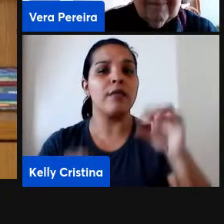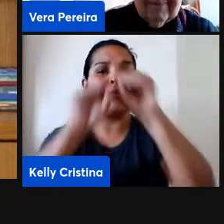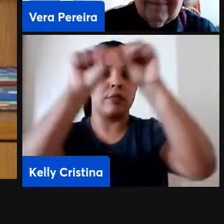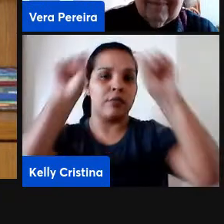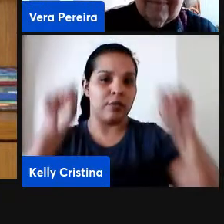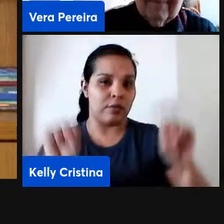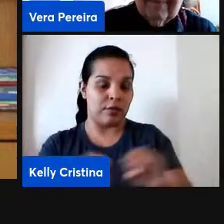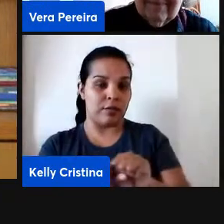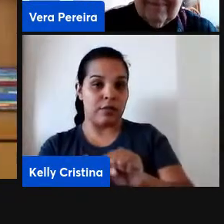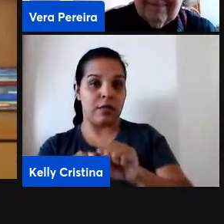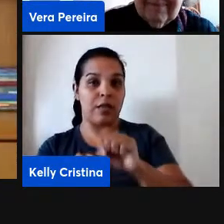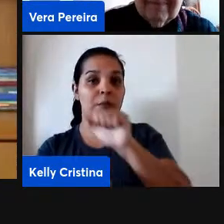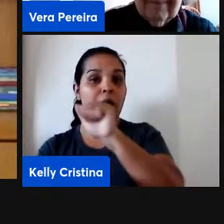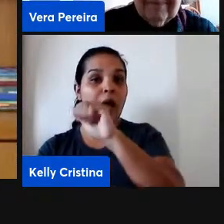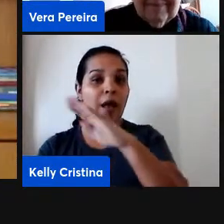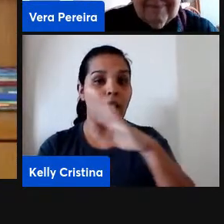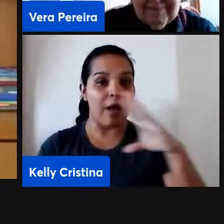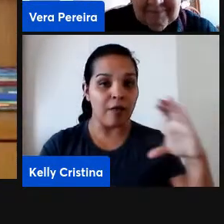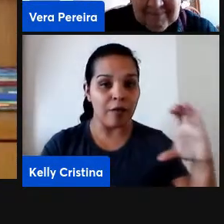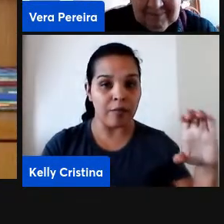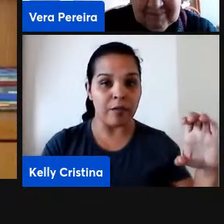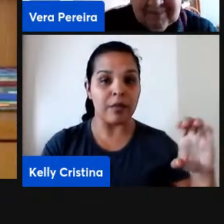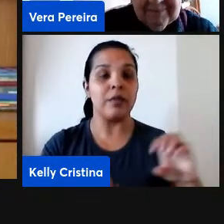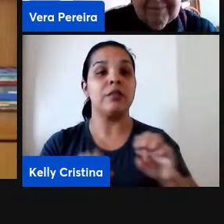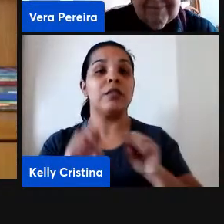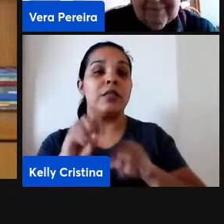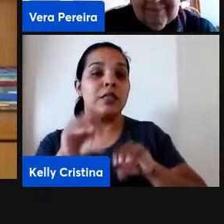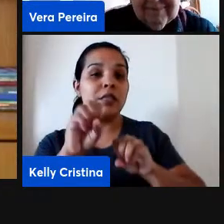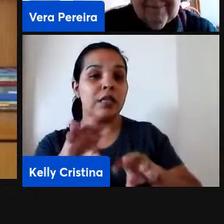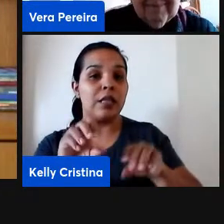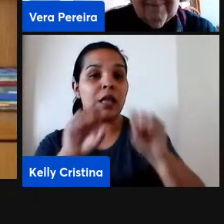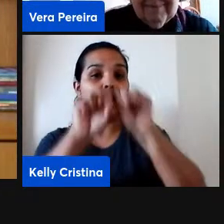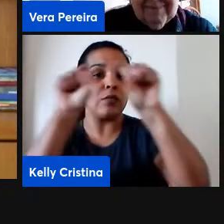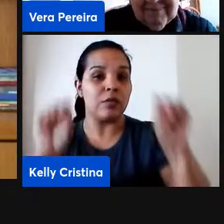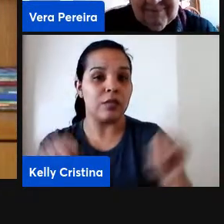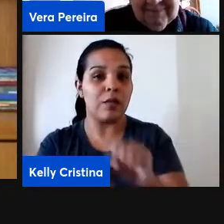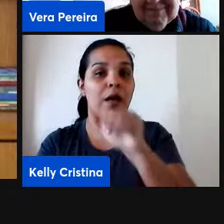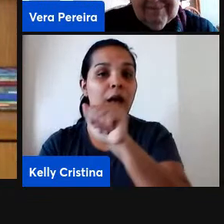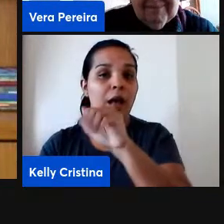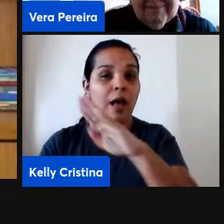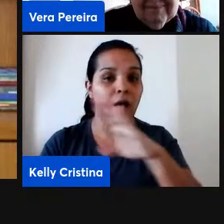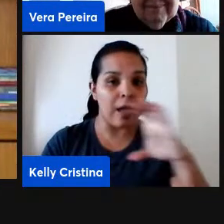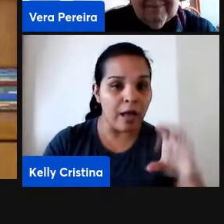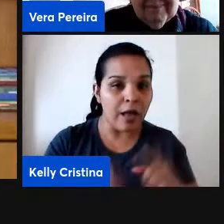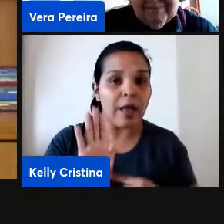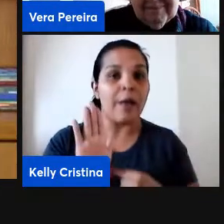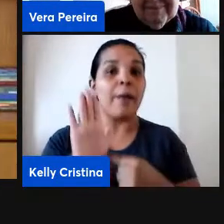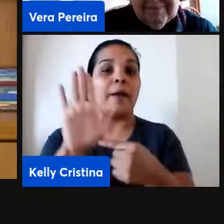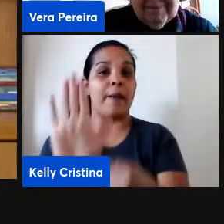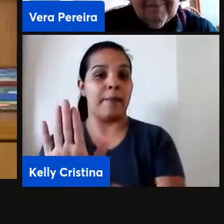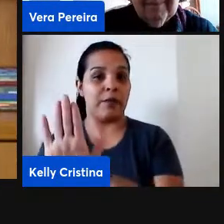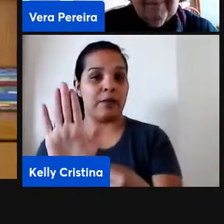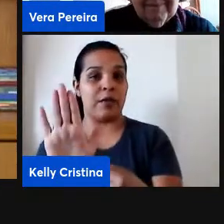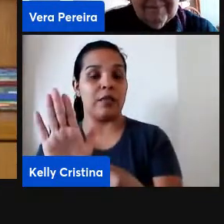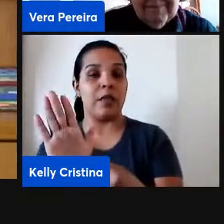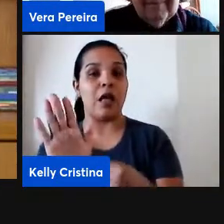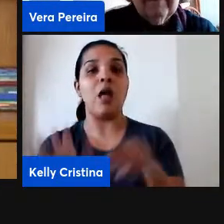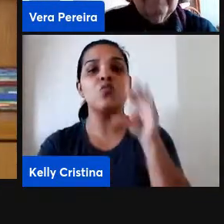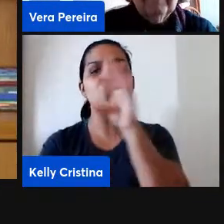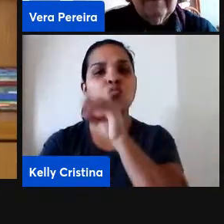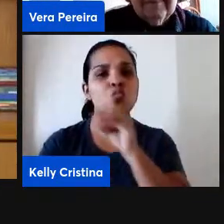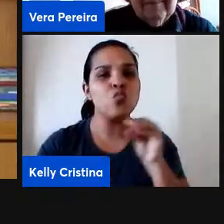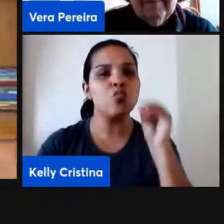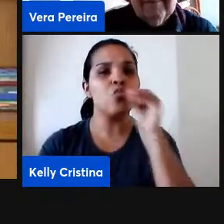alfabético e ensinar que o sistema alfabético representa sons da fala?